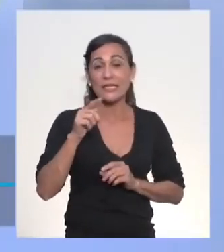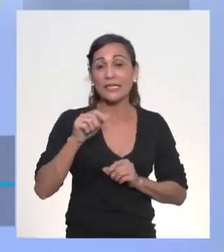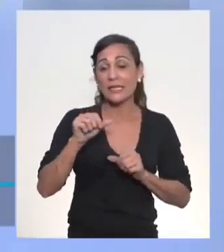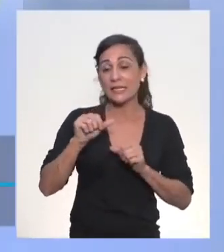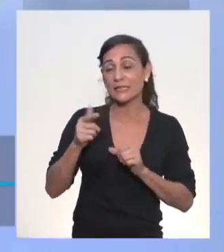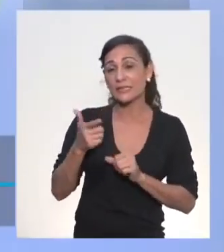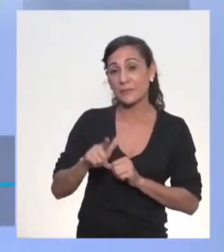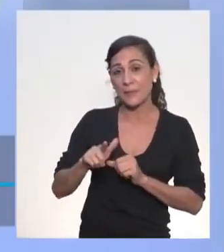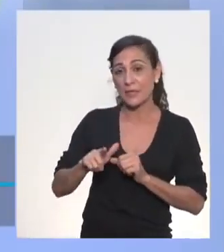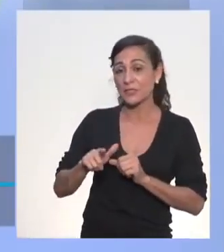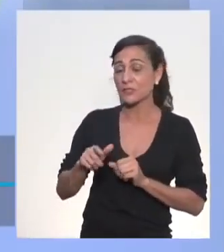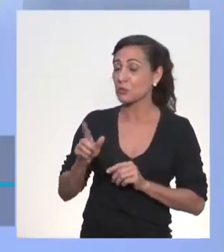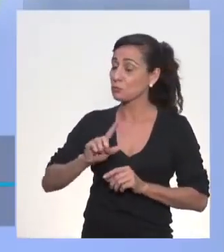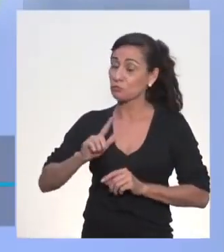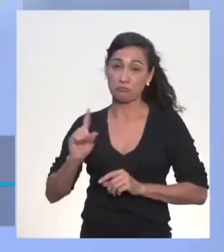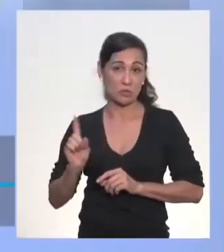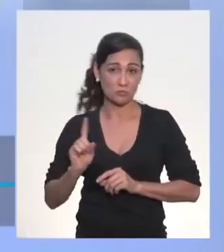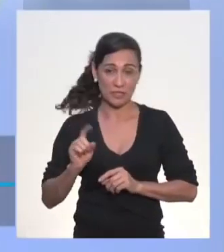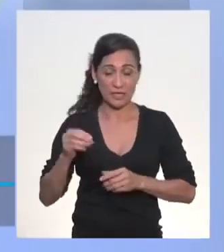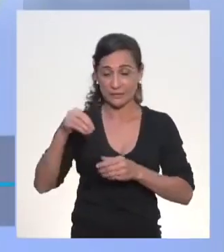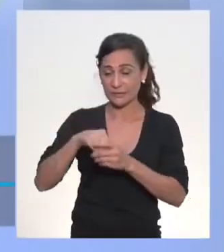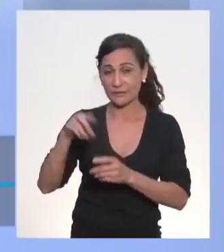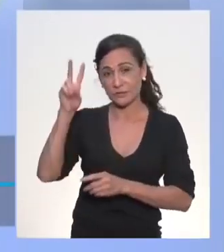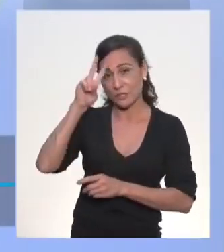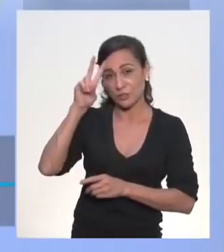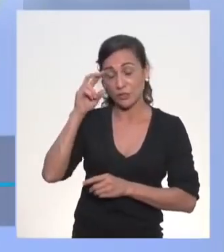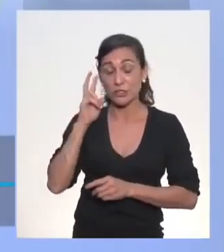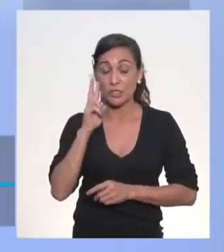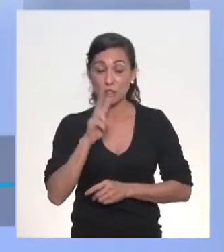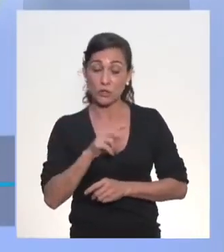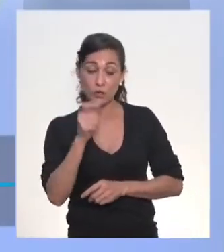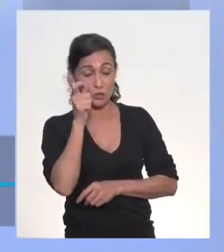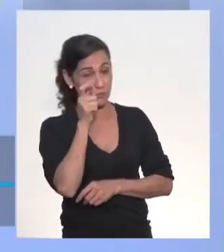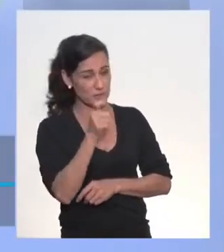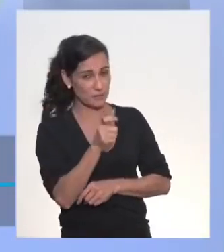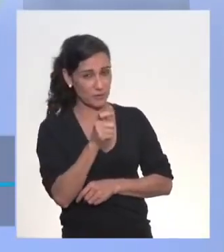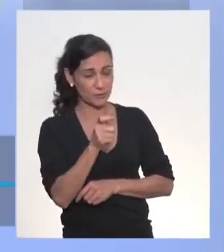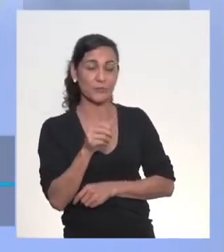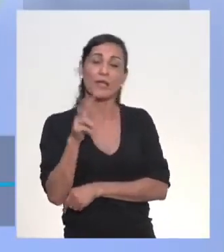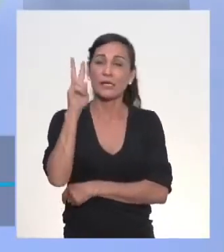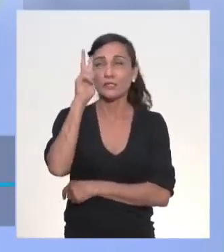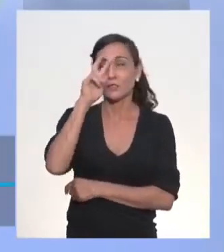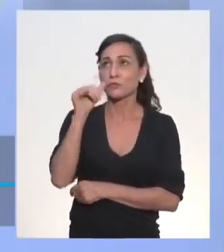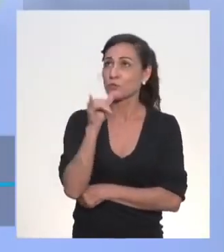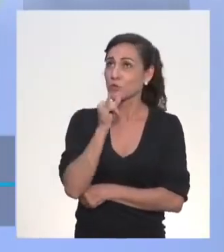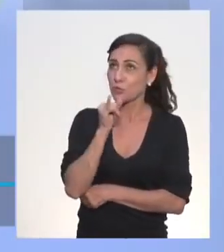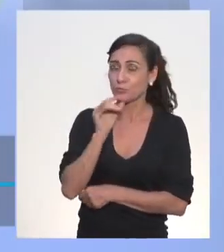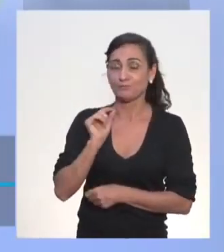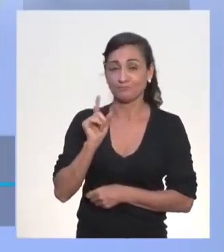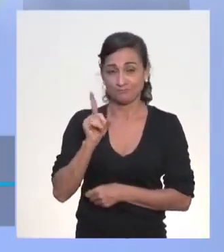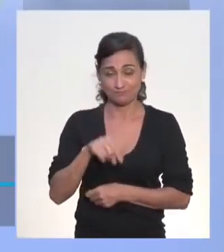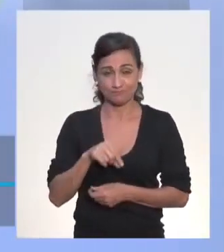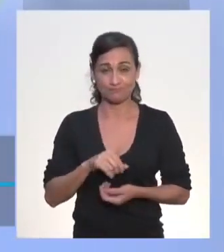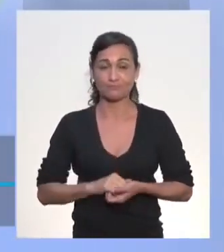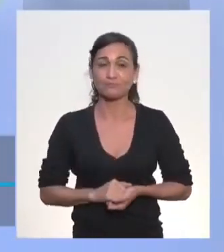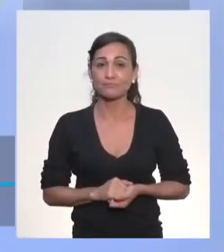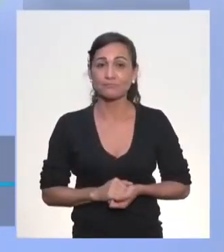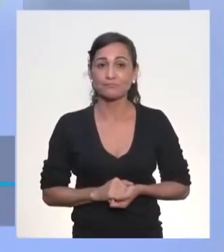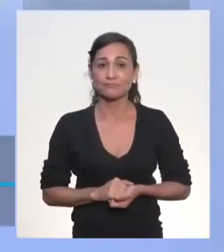de vista do que ele está olhando. Se a história, por exemplo, vamos supor que eu esteja contando a